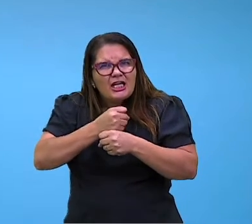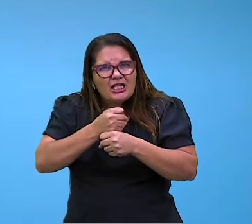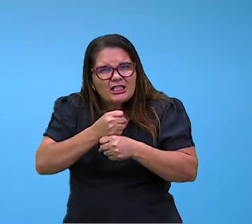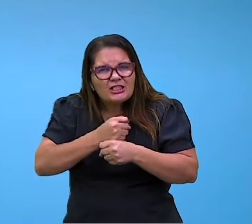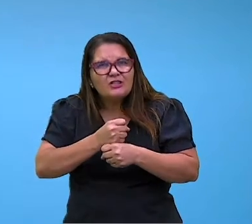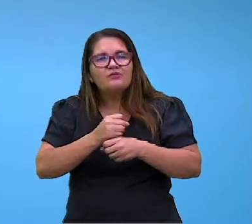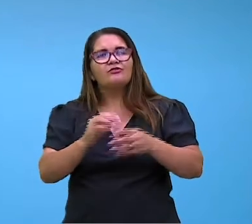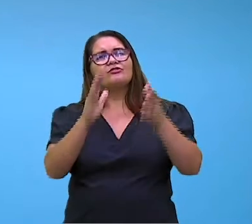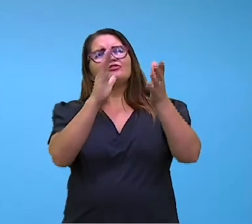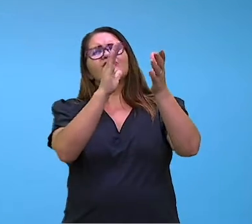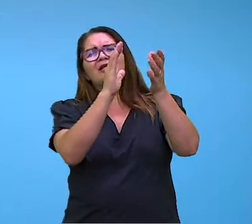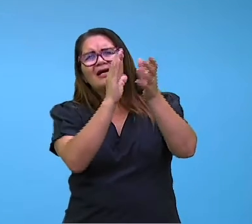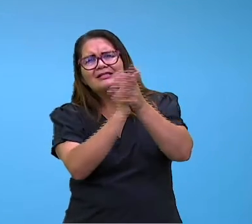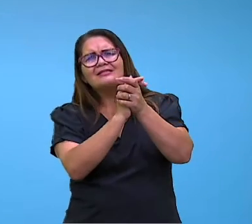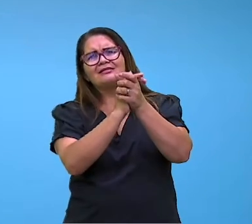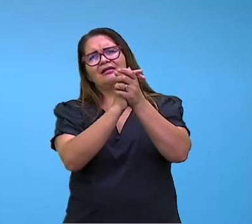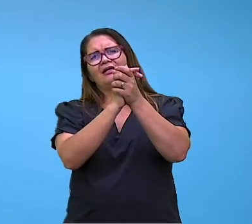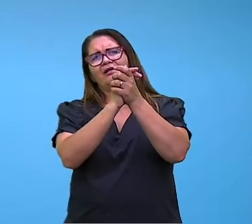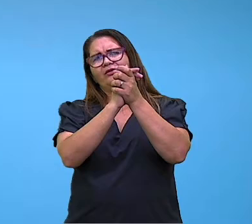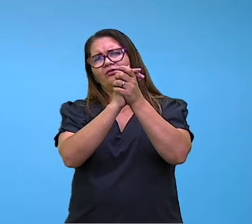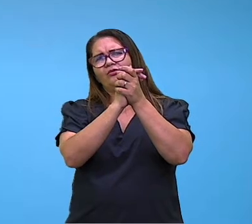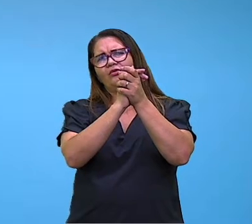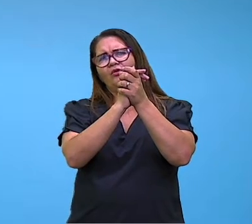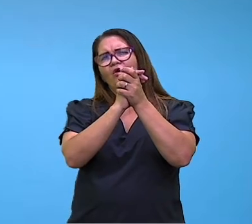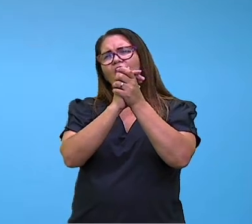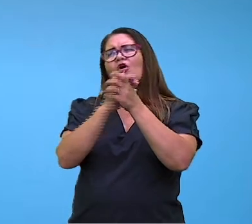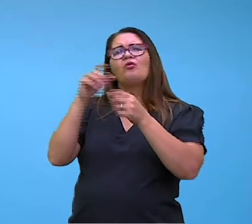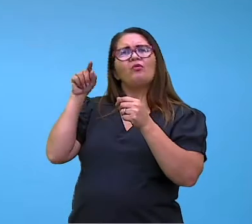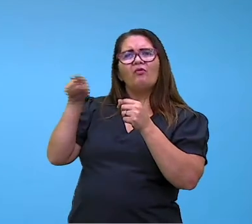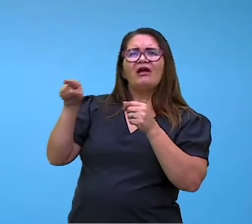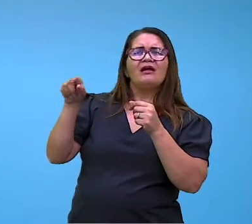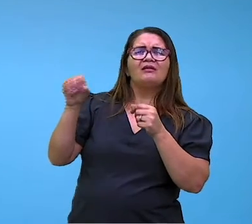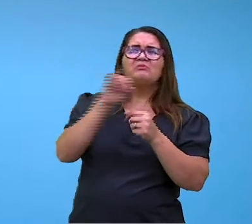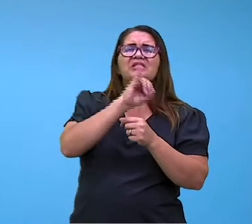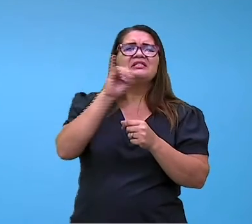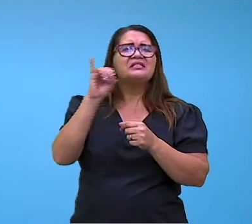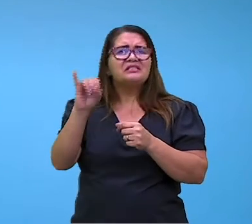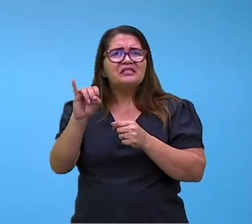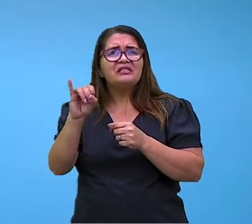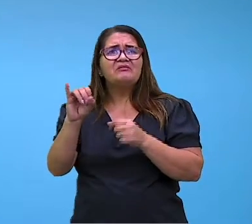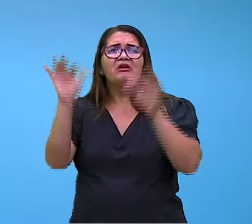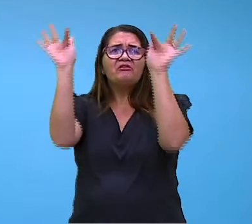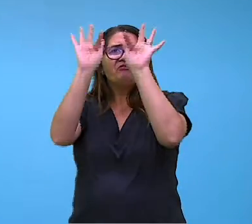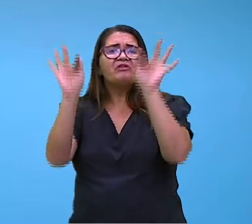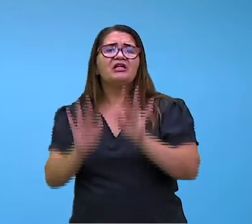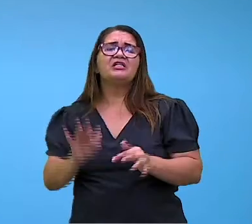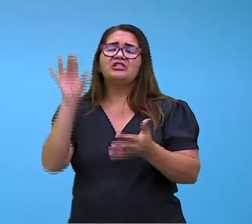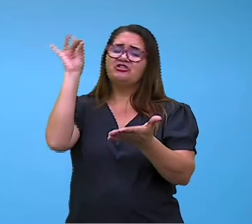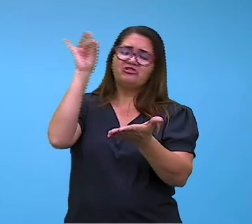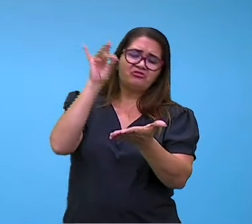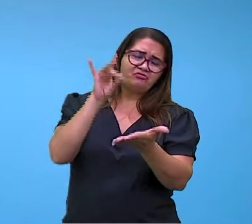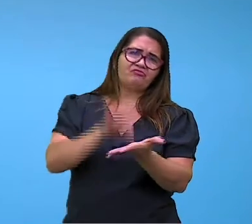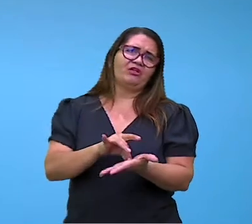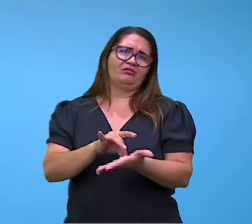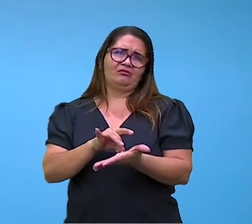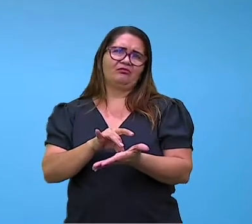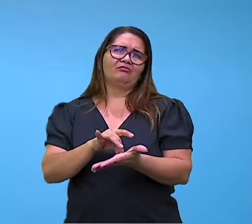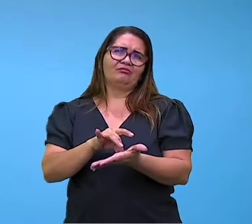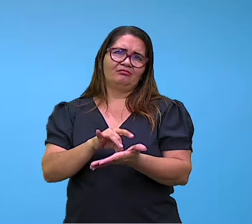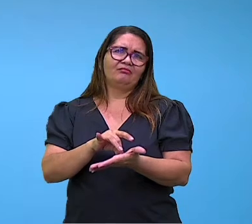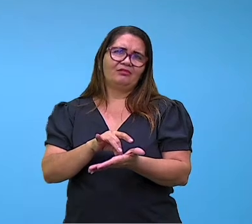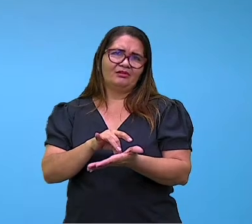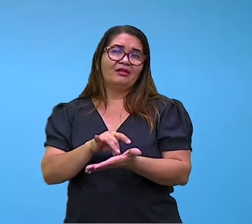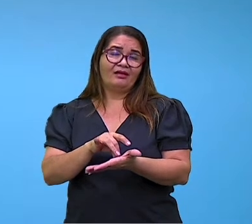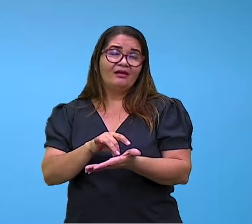é feliz, né? Se na verdade ele é feliz. Se ele não tivesse perguntado para a senhora do lado se eles são felizes. Então,